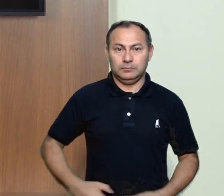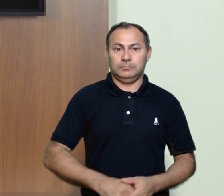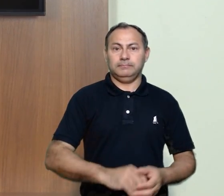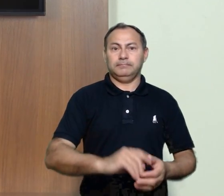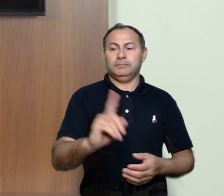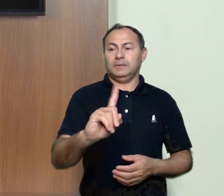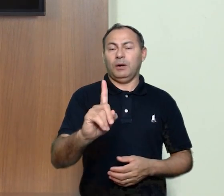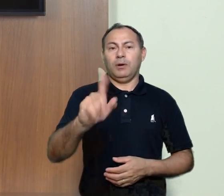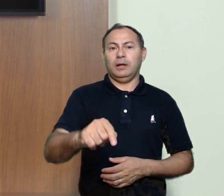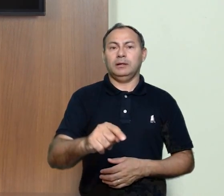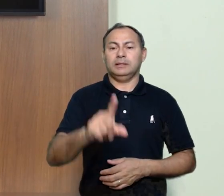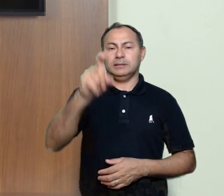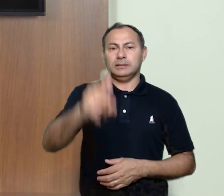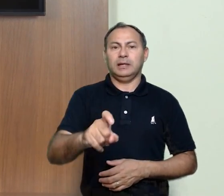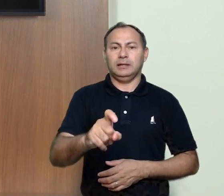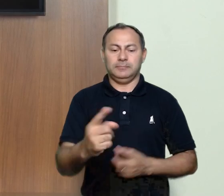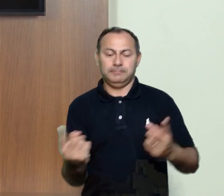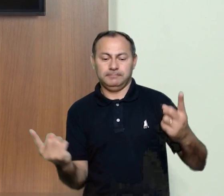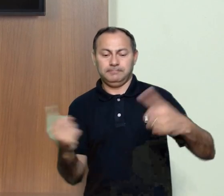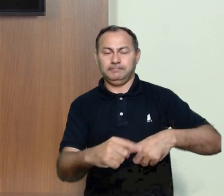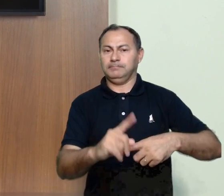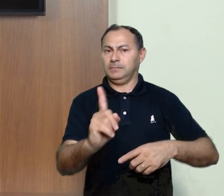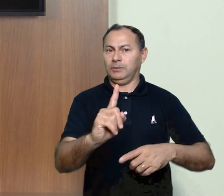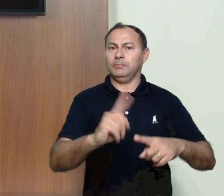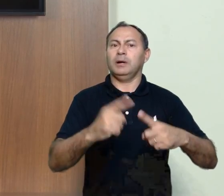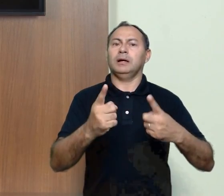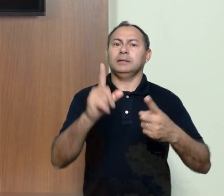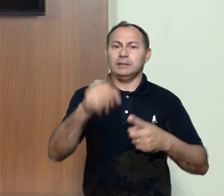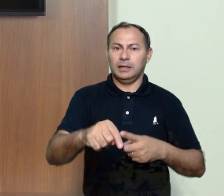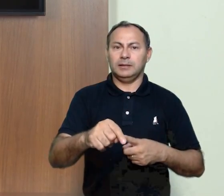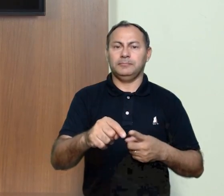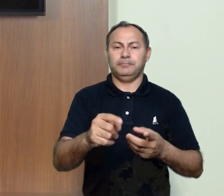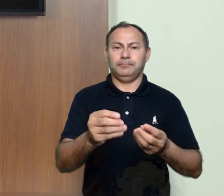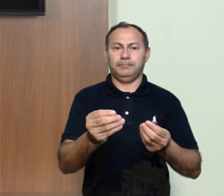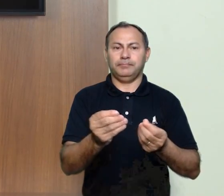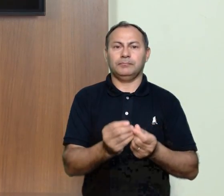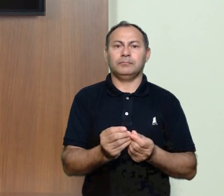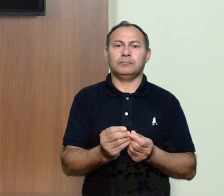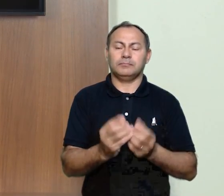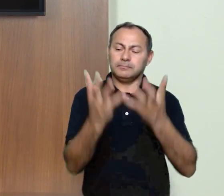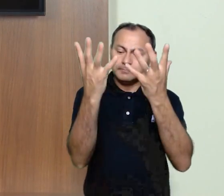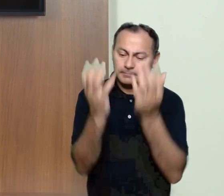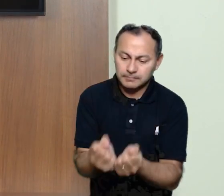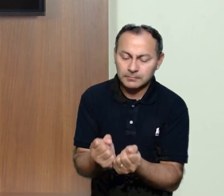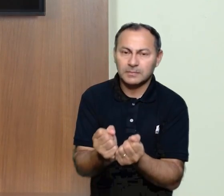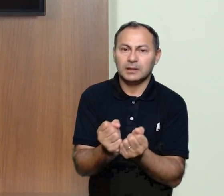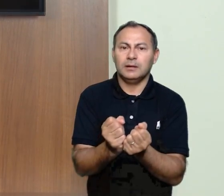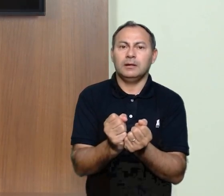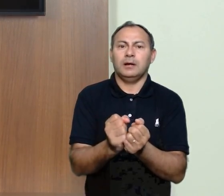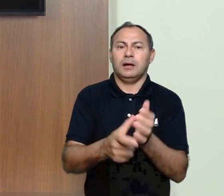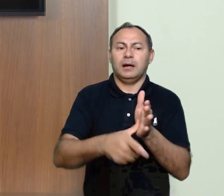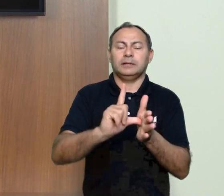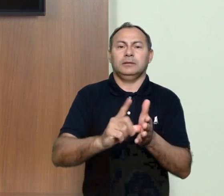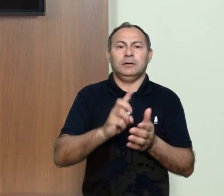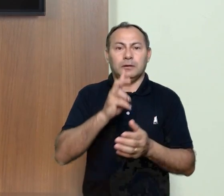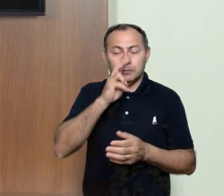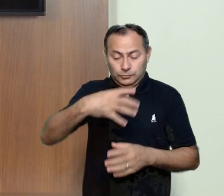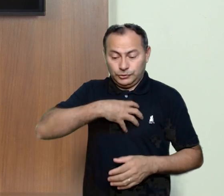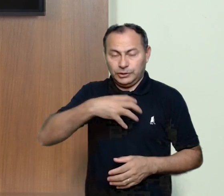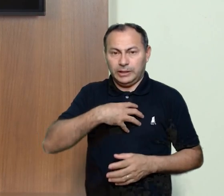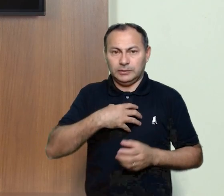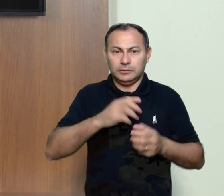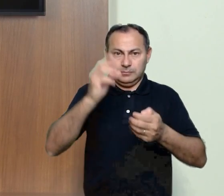não eram para ser combatidas, mas para serem consideradas antes formas